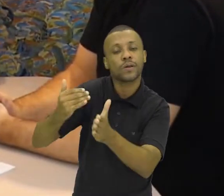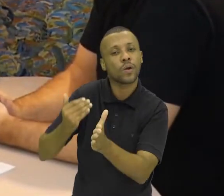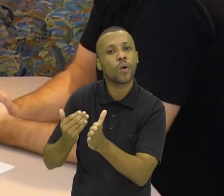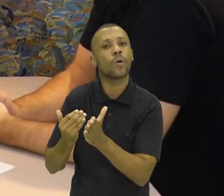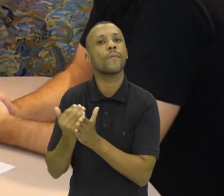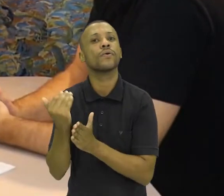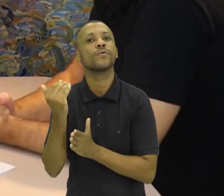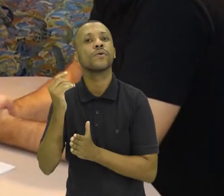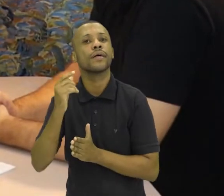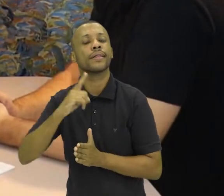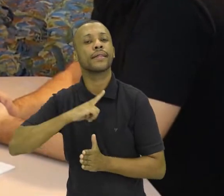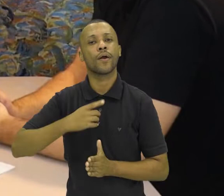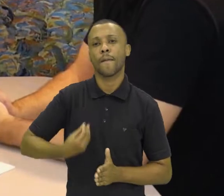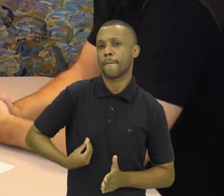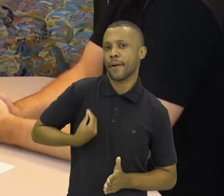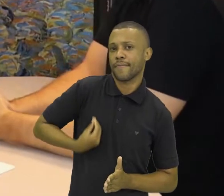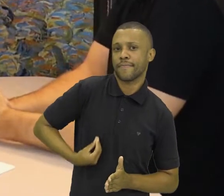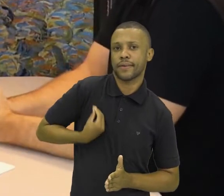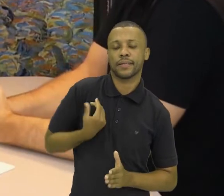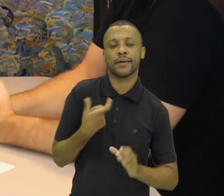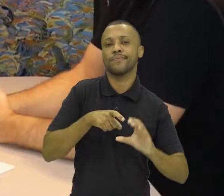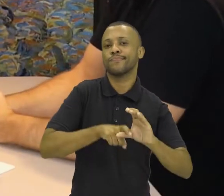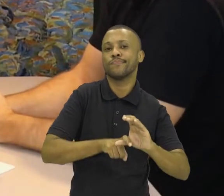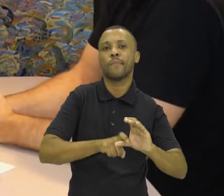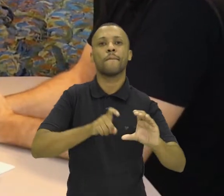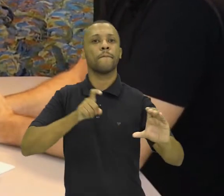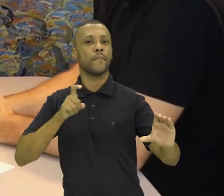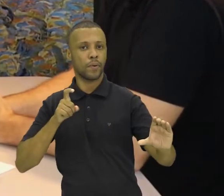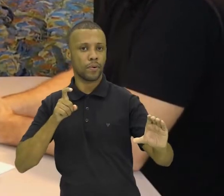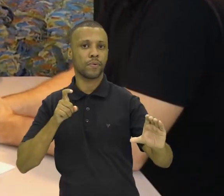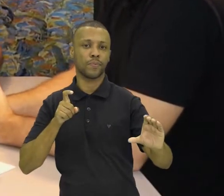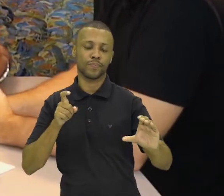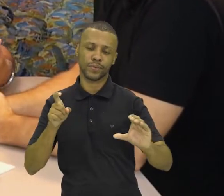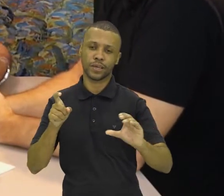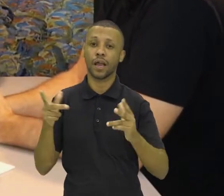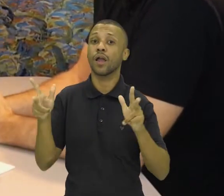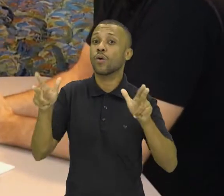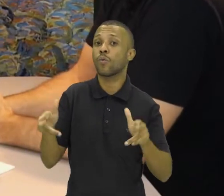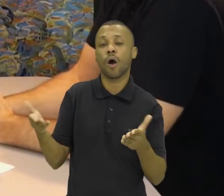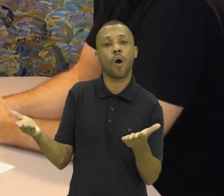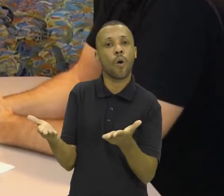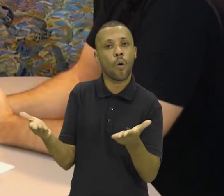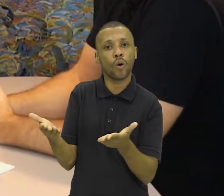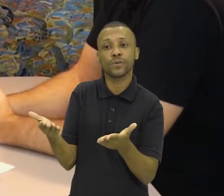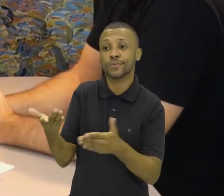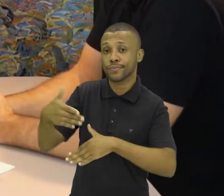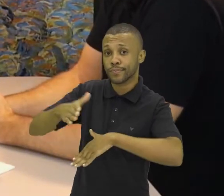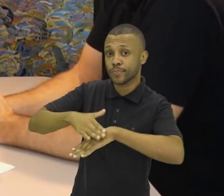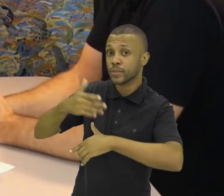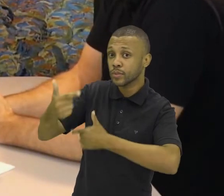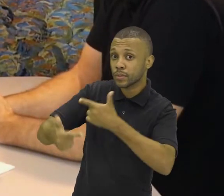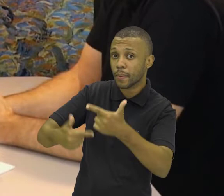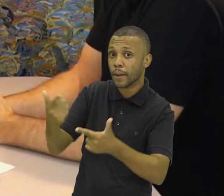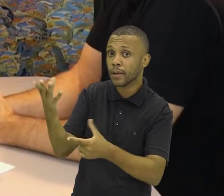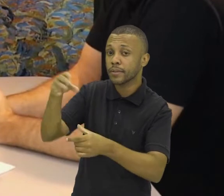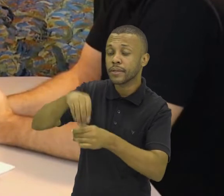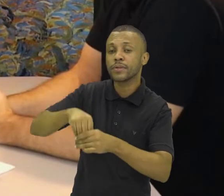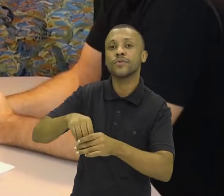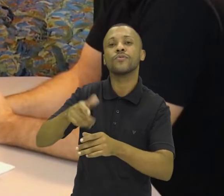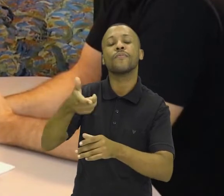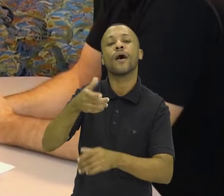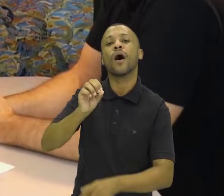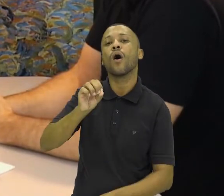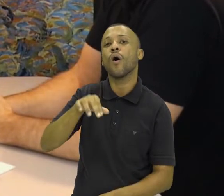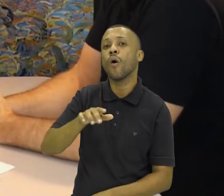E começou a ter uma vida independente, mais autônoma, que você tem hoje, a partir de um trabalho de uma